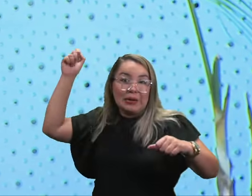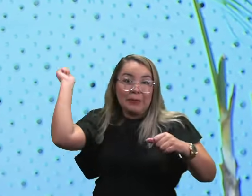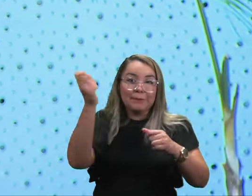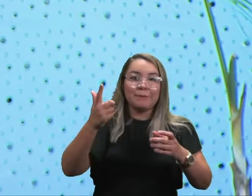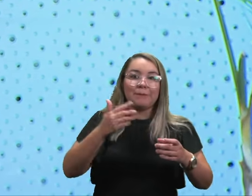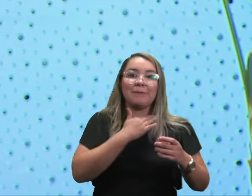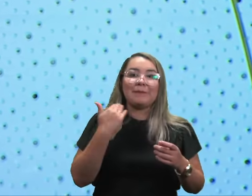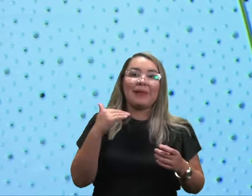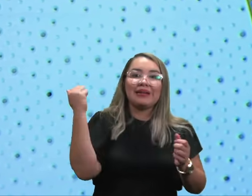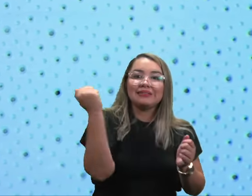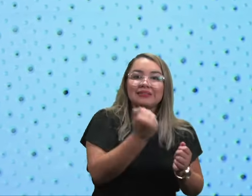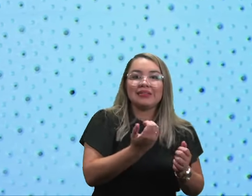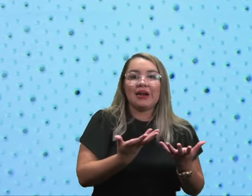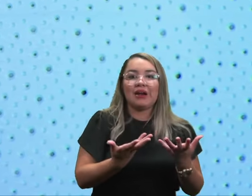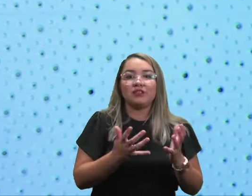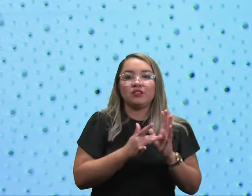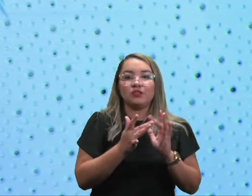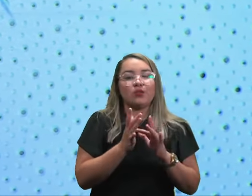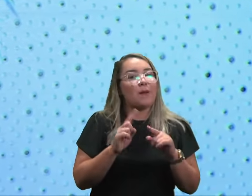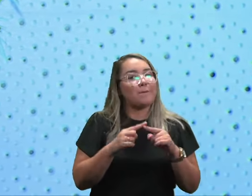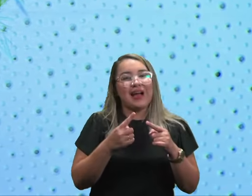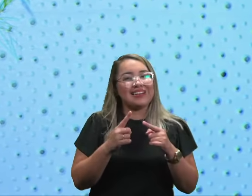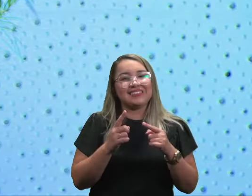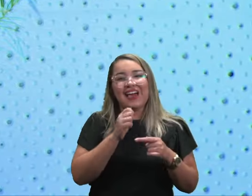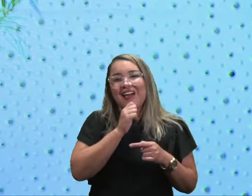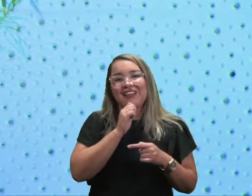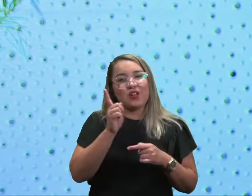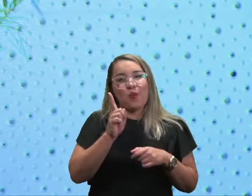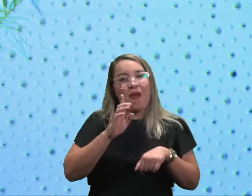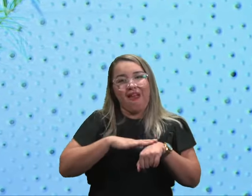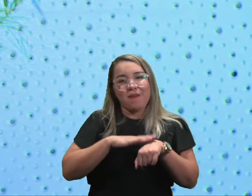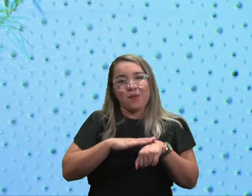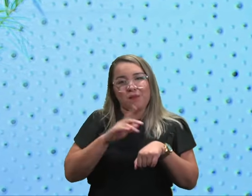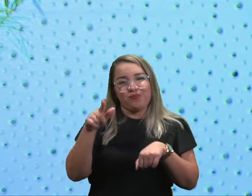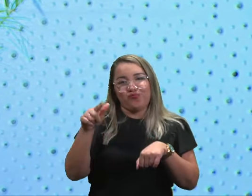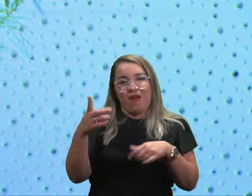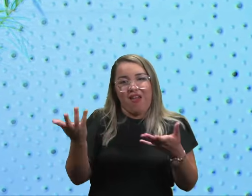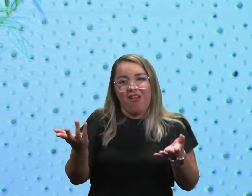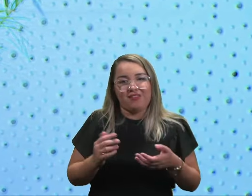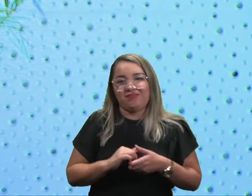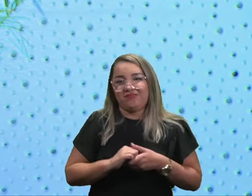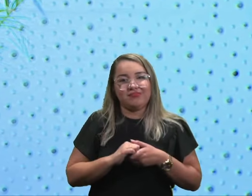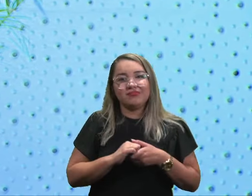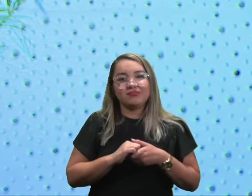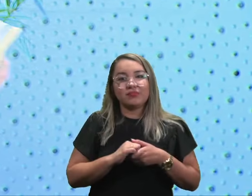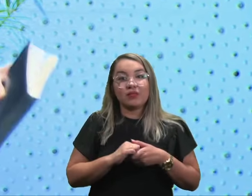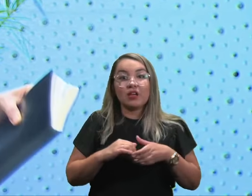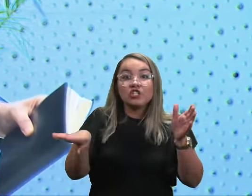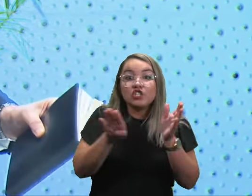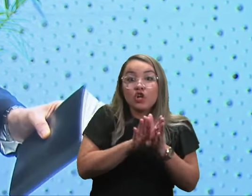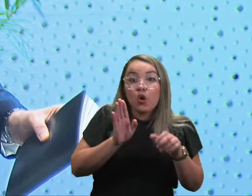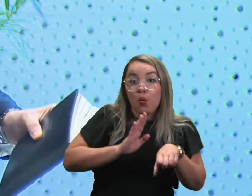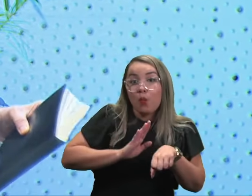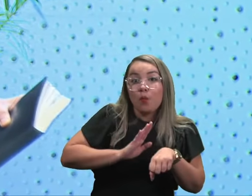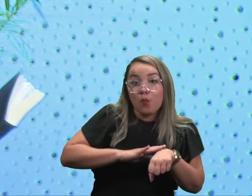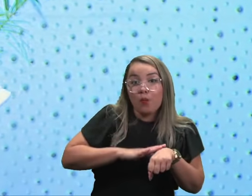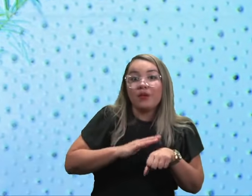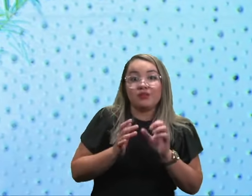vezes: mas não era chegada ainda a sua hora. Agora chegou a hora de